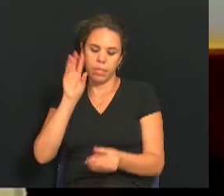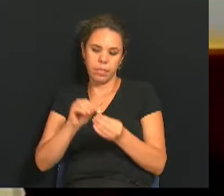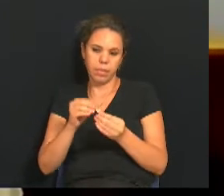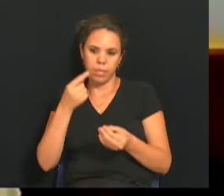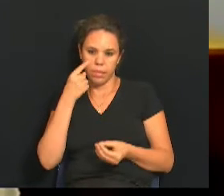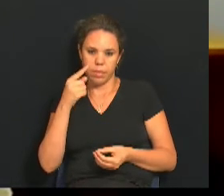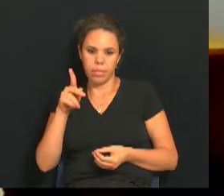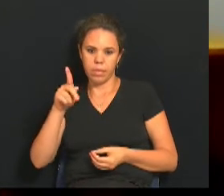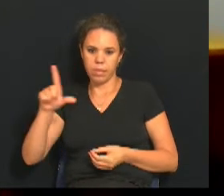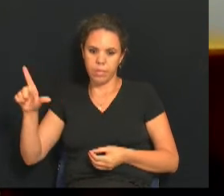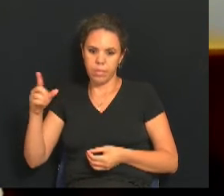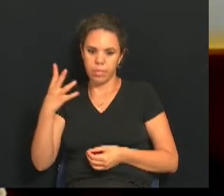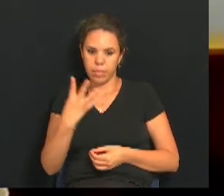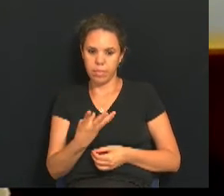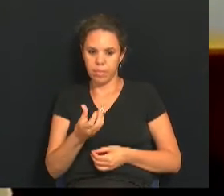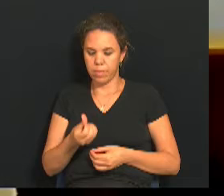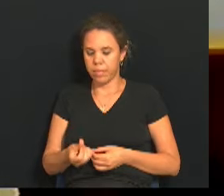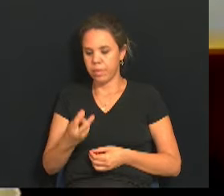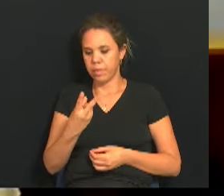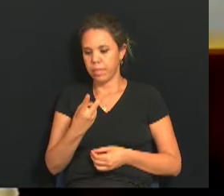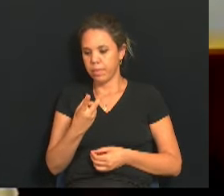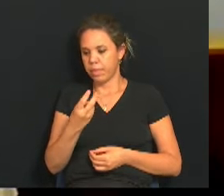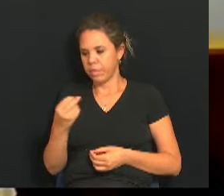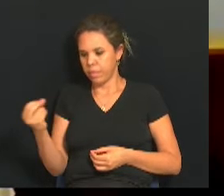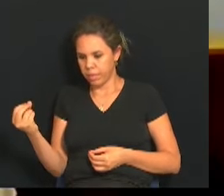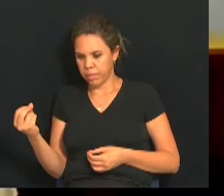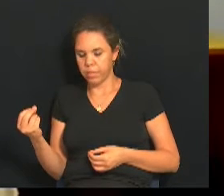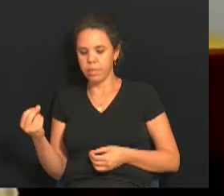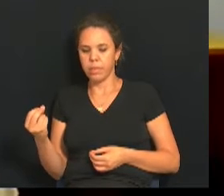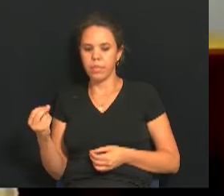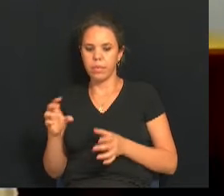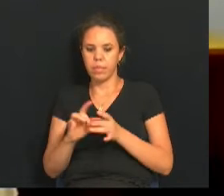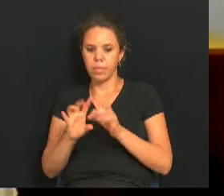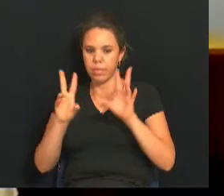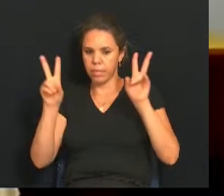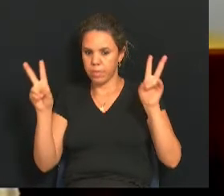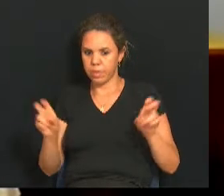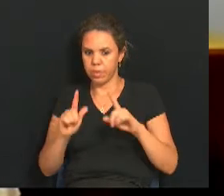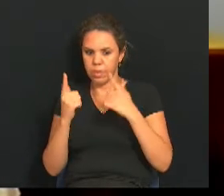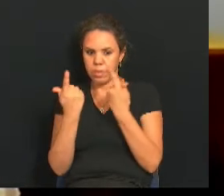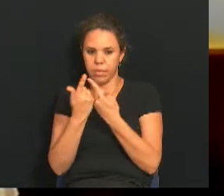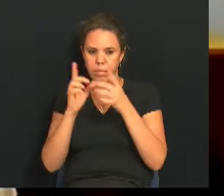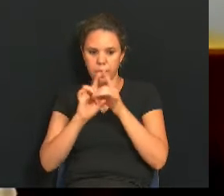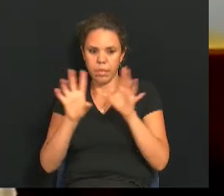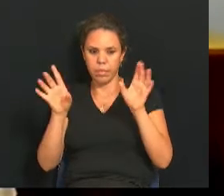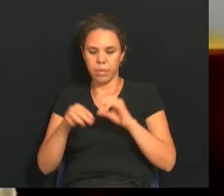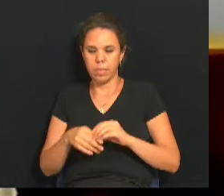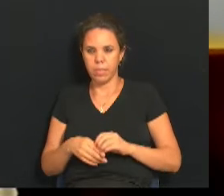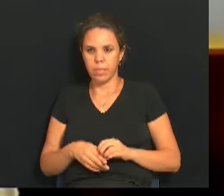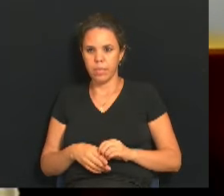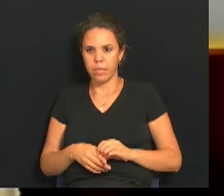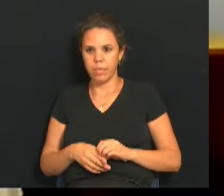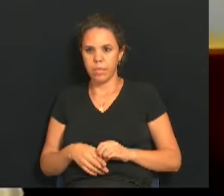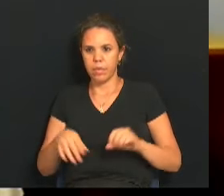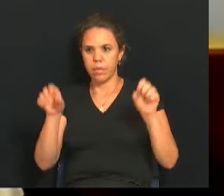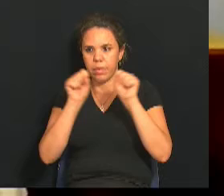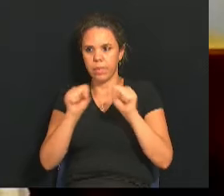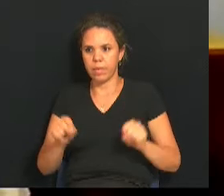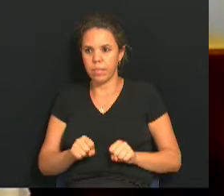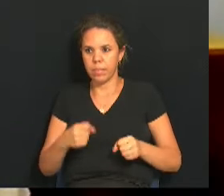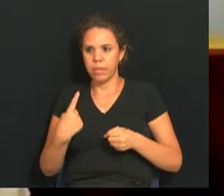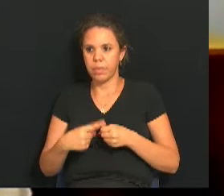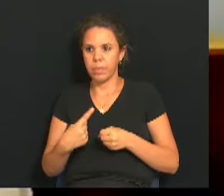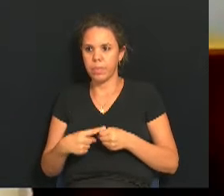PL 46/2020, que dispõe sobre a gestão democrática do sistema